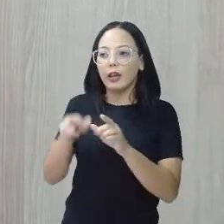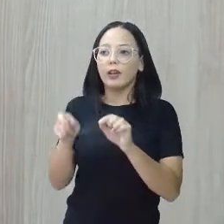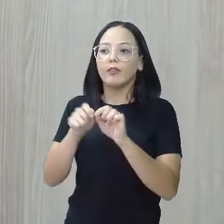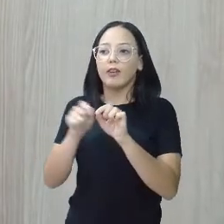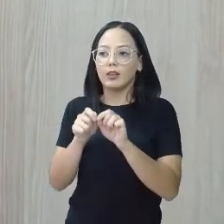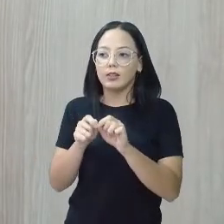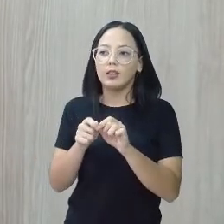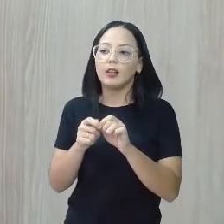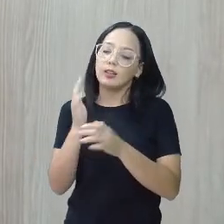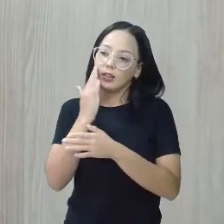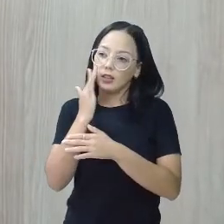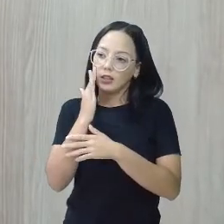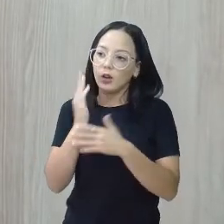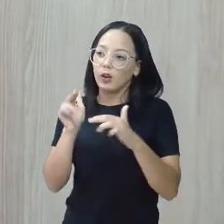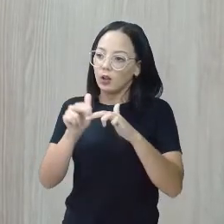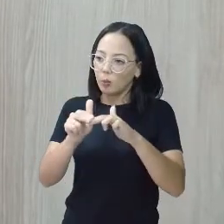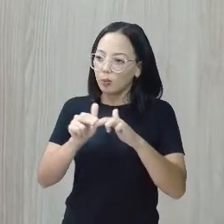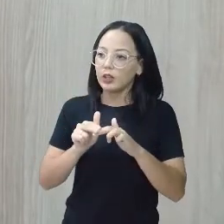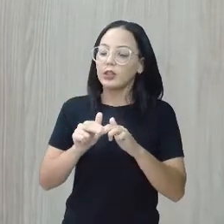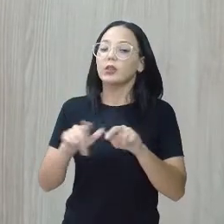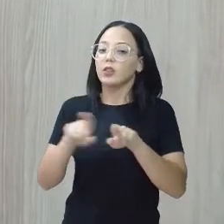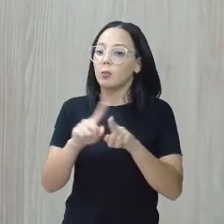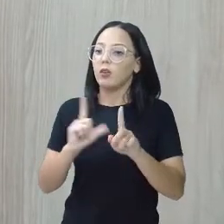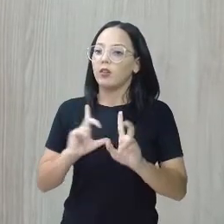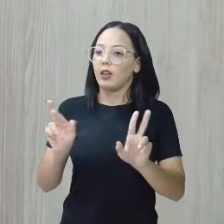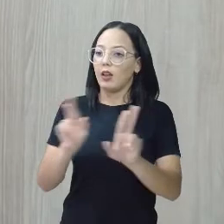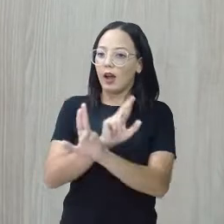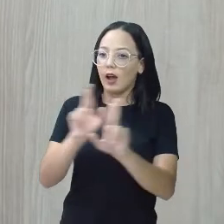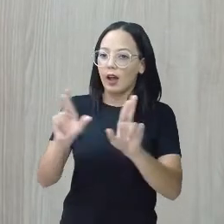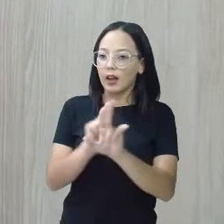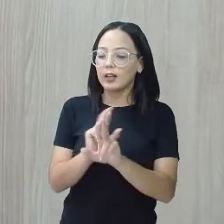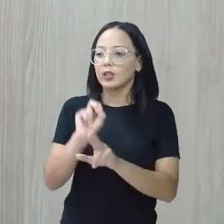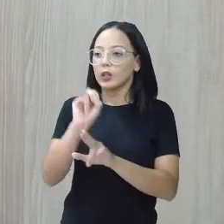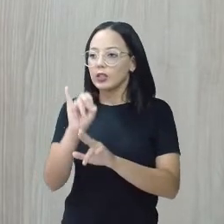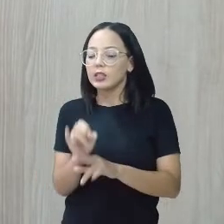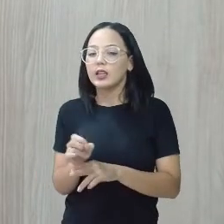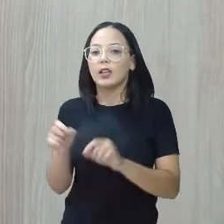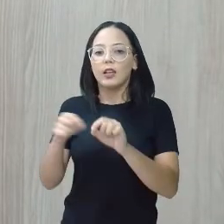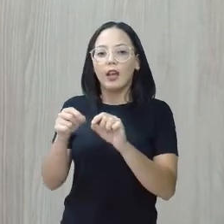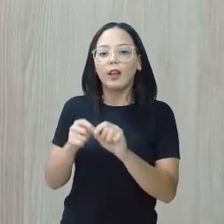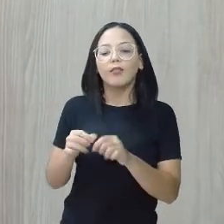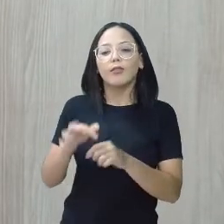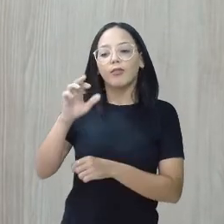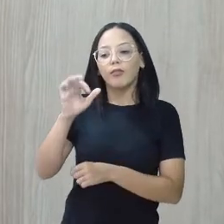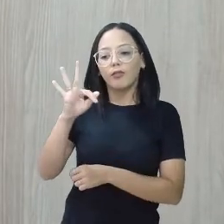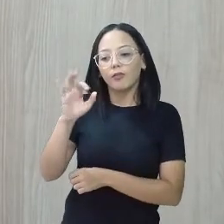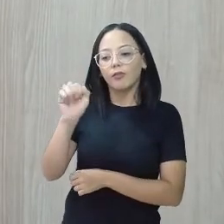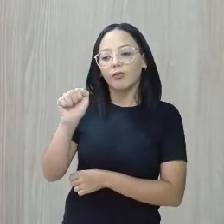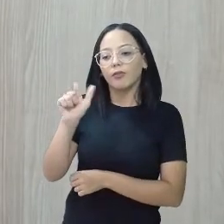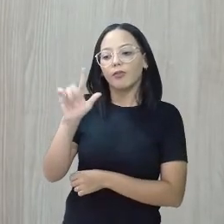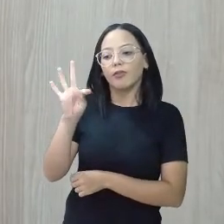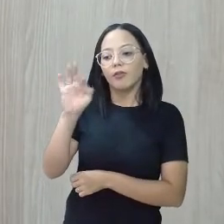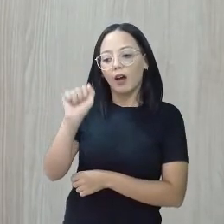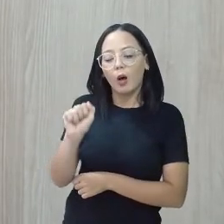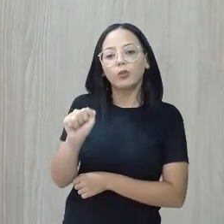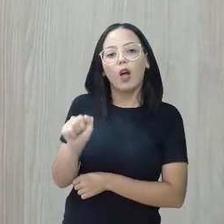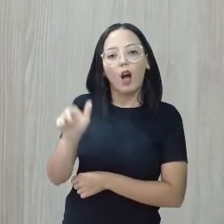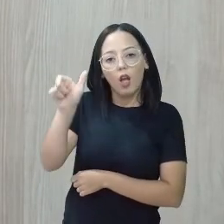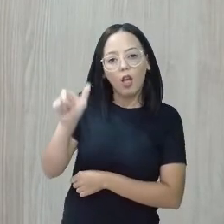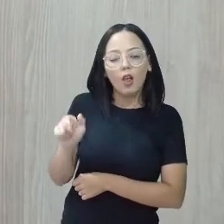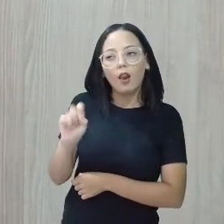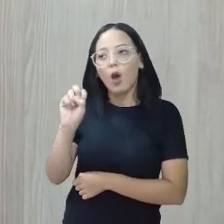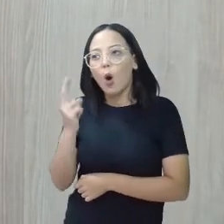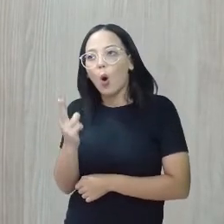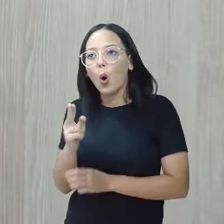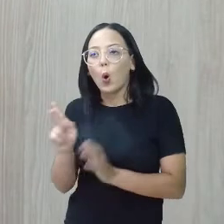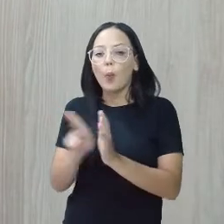Sim, partida, né? E aí também tem a relação de se ele faz muito, se ele comete muita falta, se ele